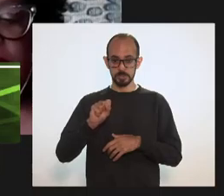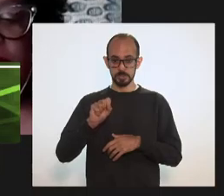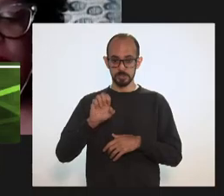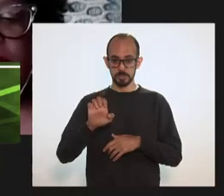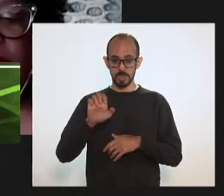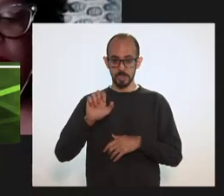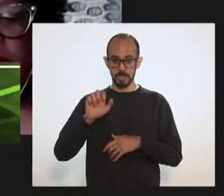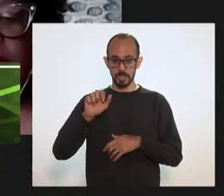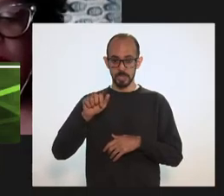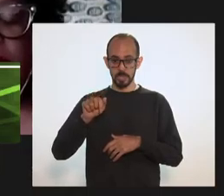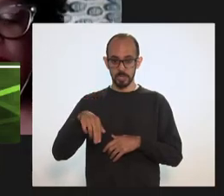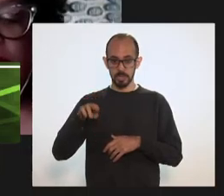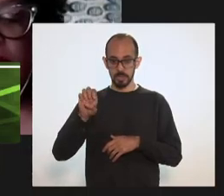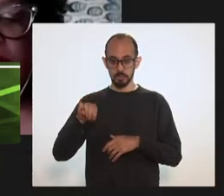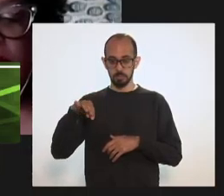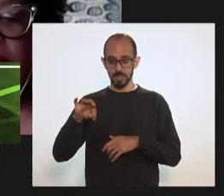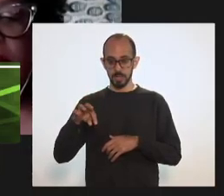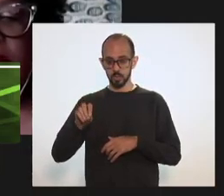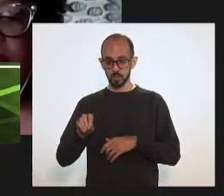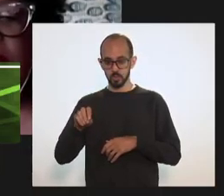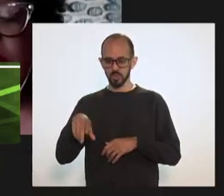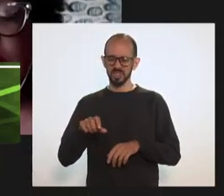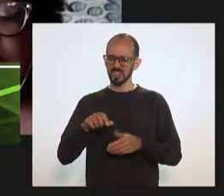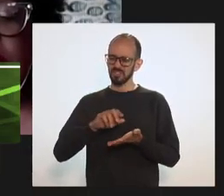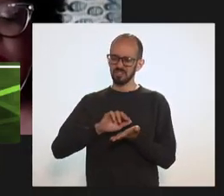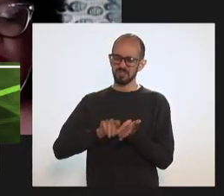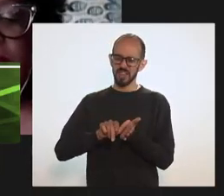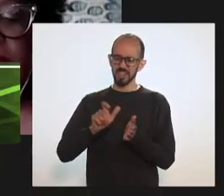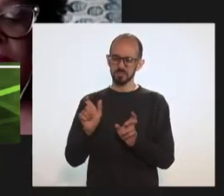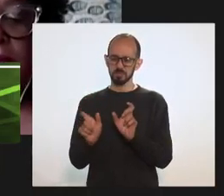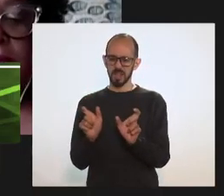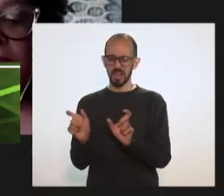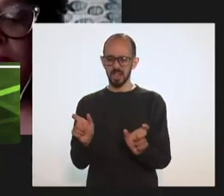a publicação pode ser muito... Por exemplo, o artigo 1º está escrito...